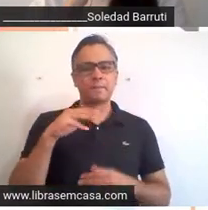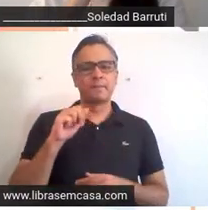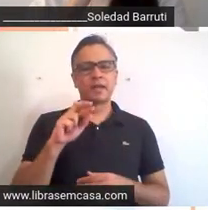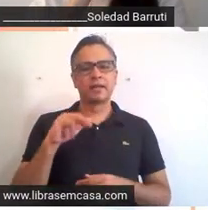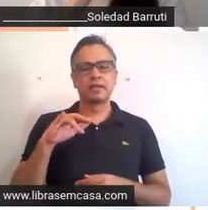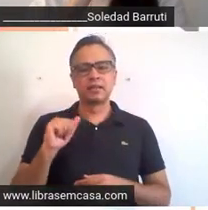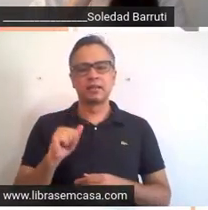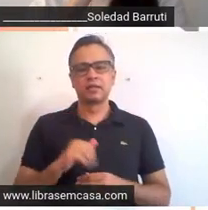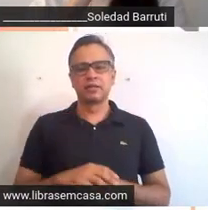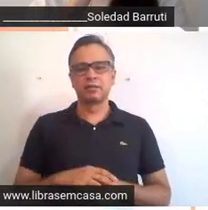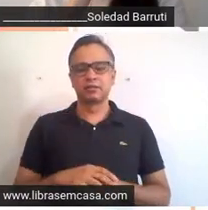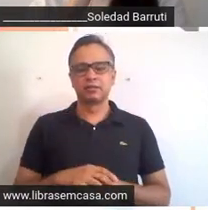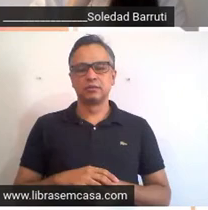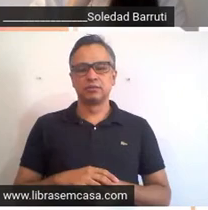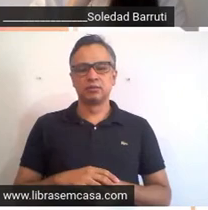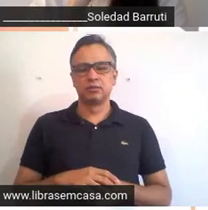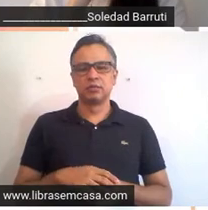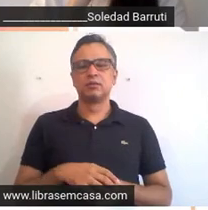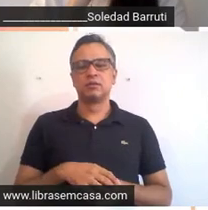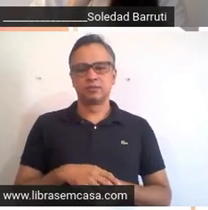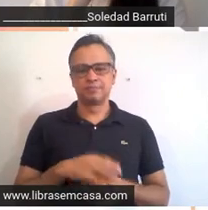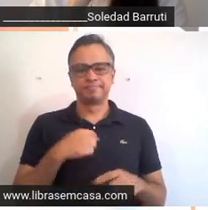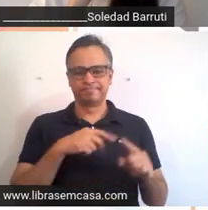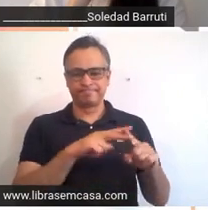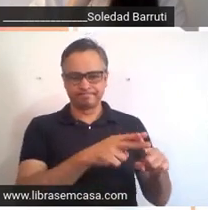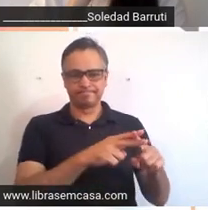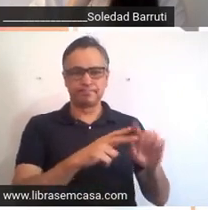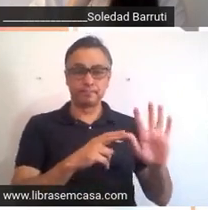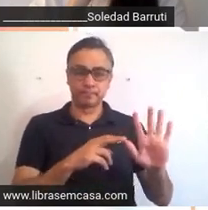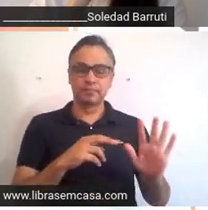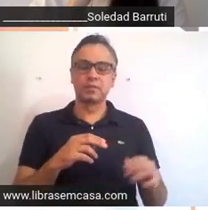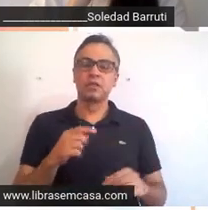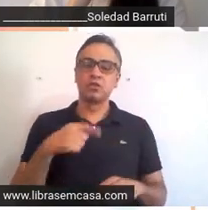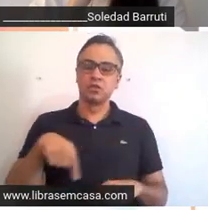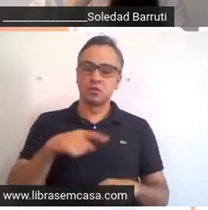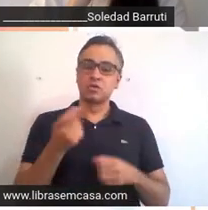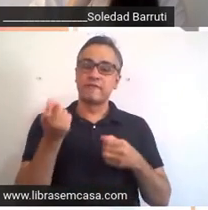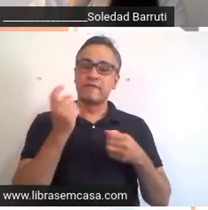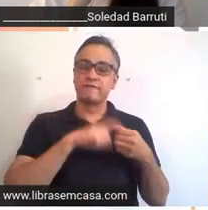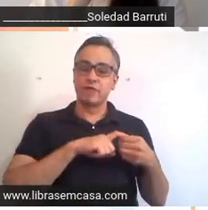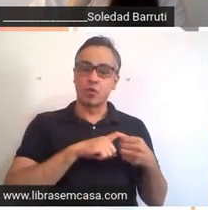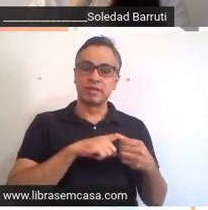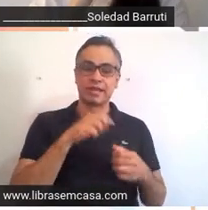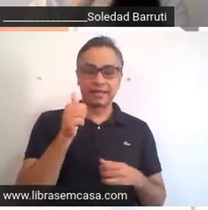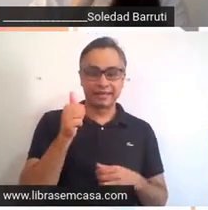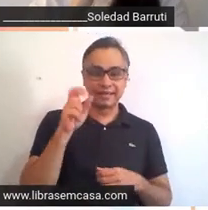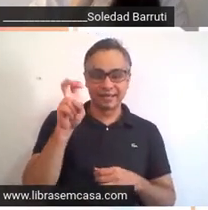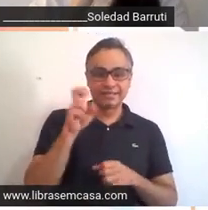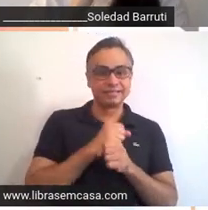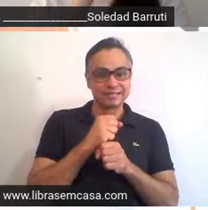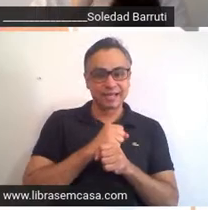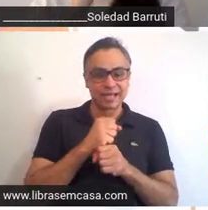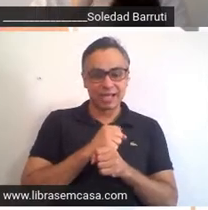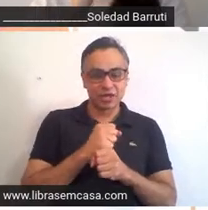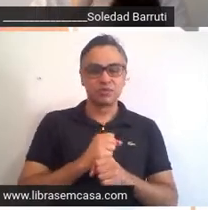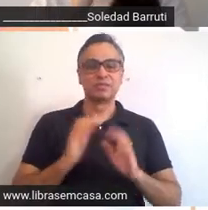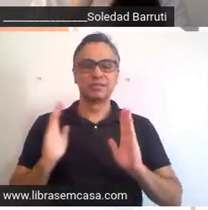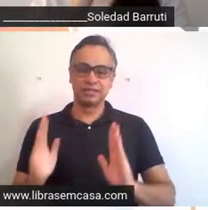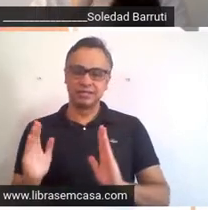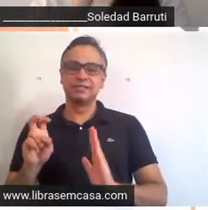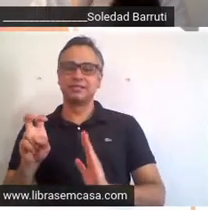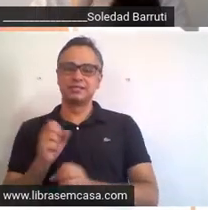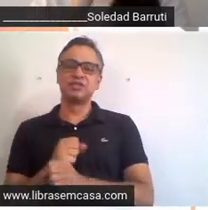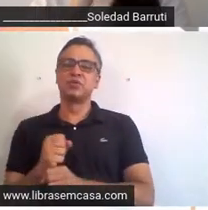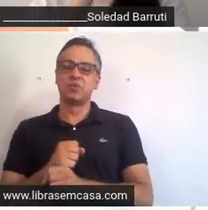Tá bom. Obrigada, Marina. Só corrigindo, eu também sempre me engano, mas na verdade nós retrocedemos. Desculpa. 15 anos